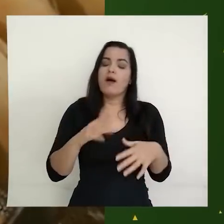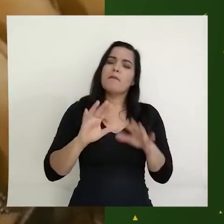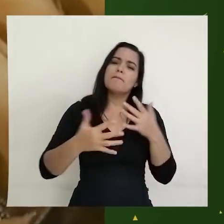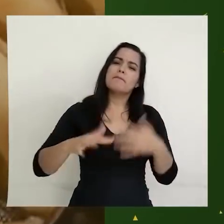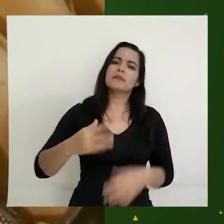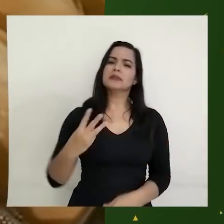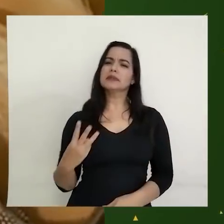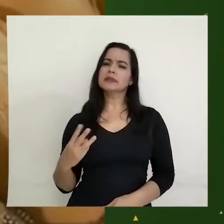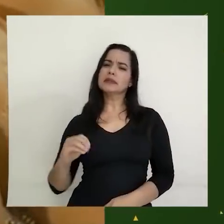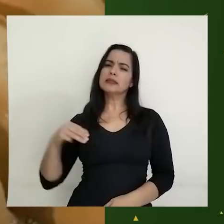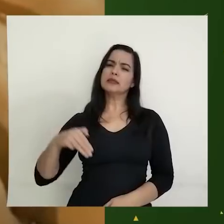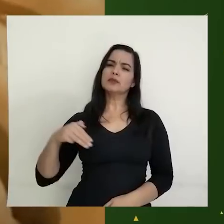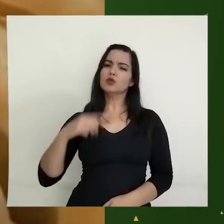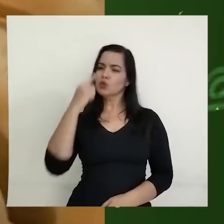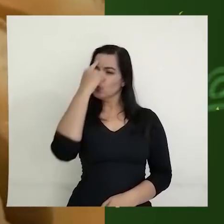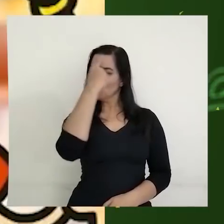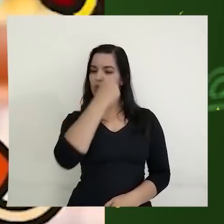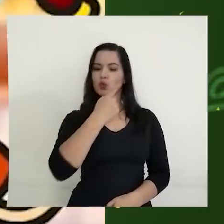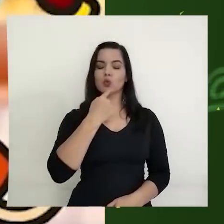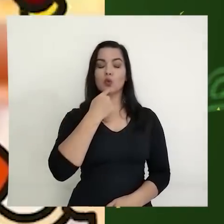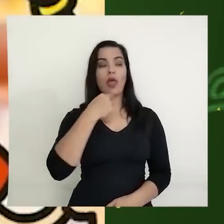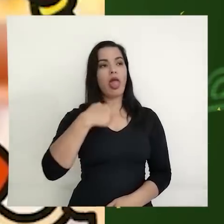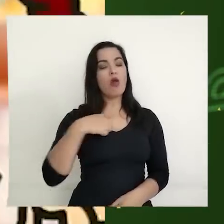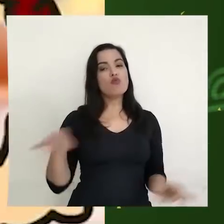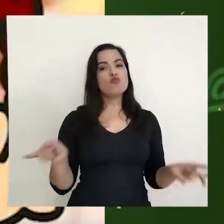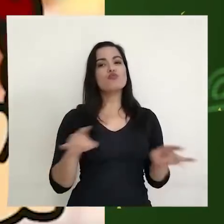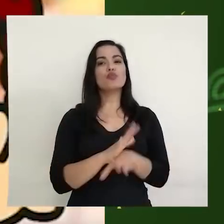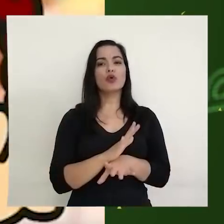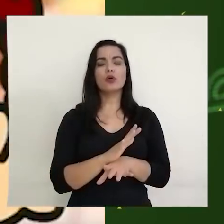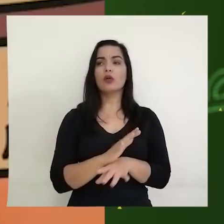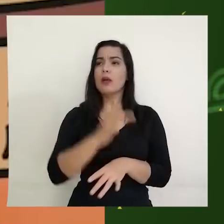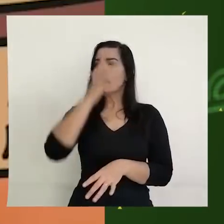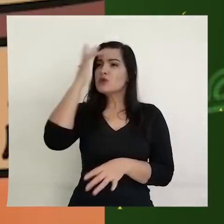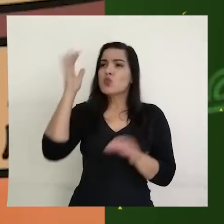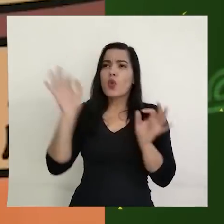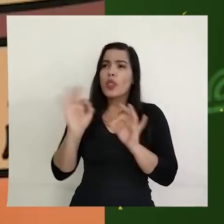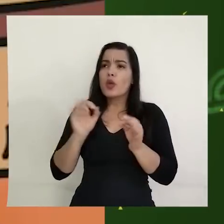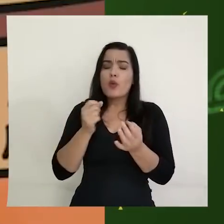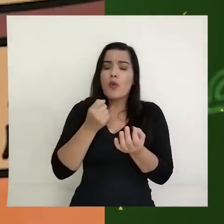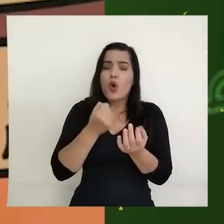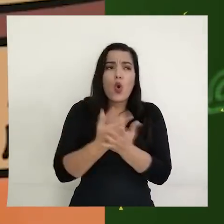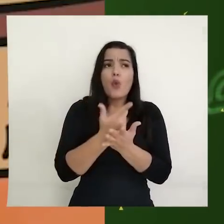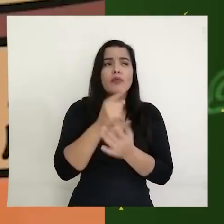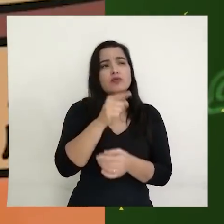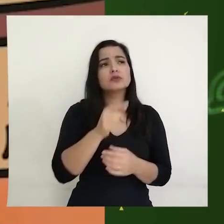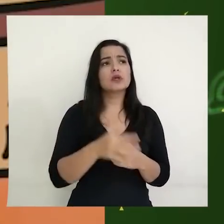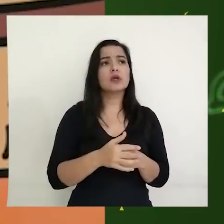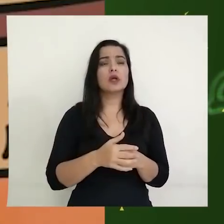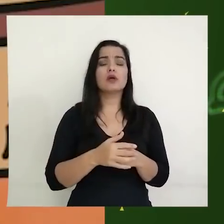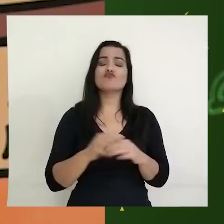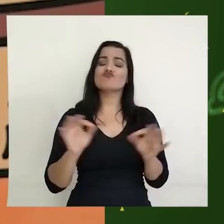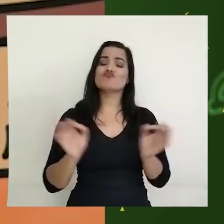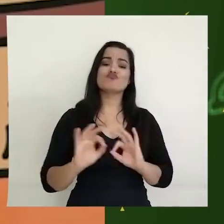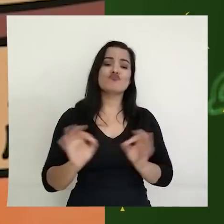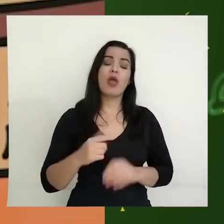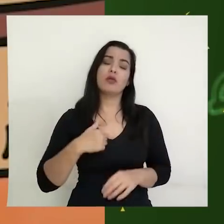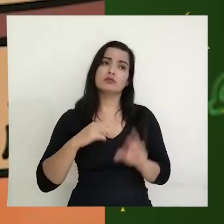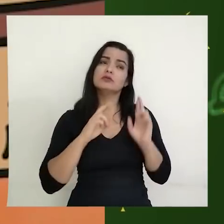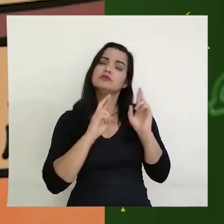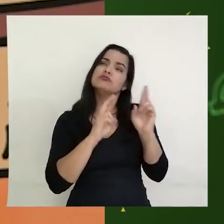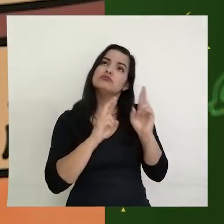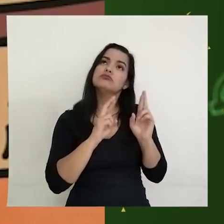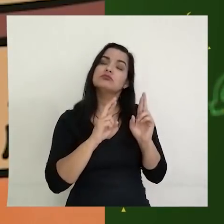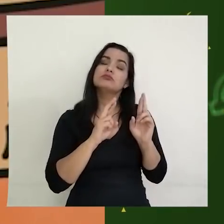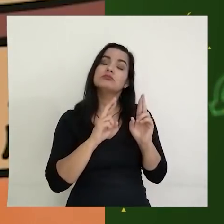estava prontinho. E ninguém comprou você? Não, mas ainda tenho esperança. Afinal,